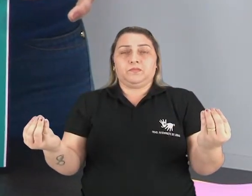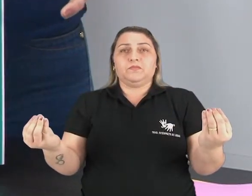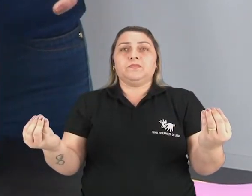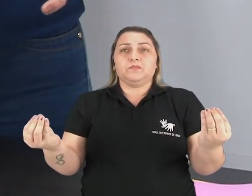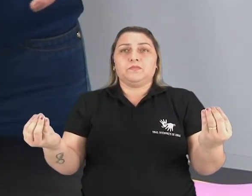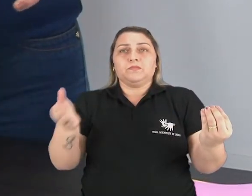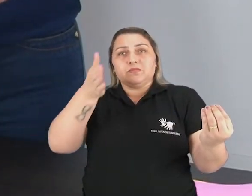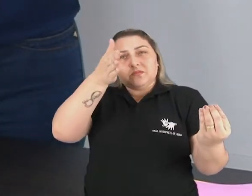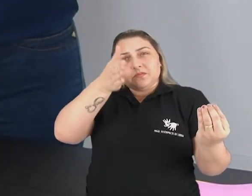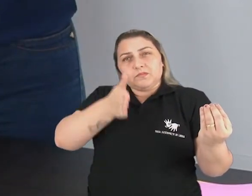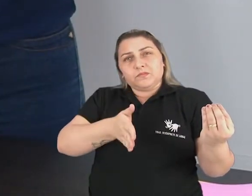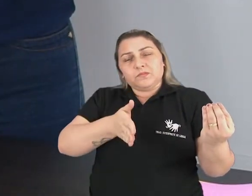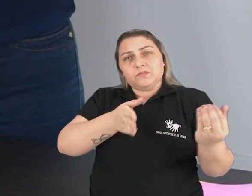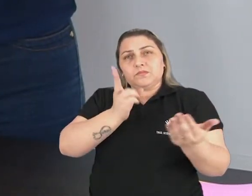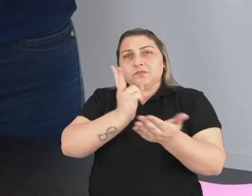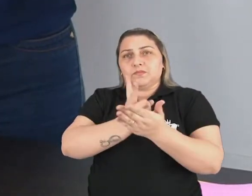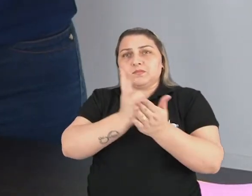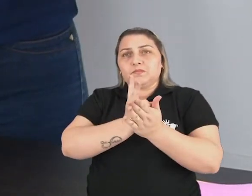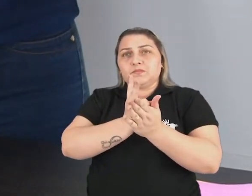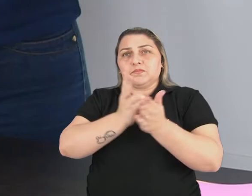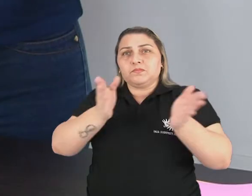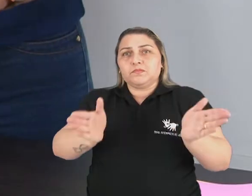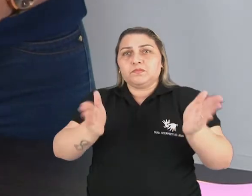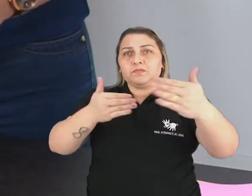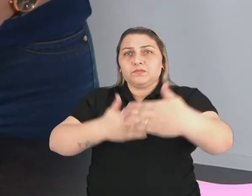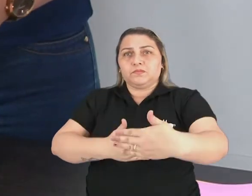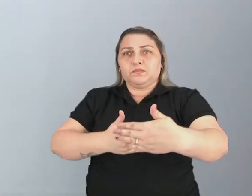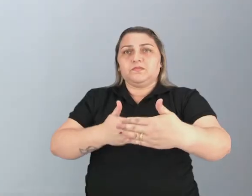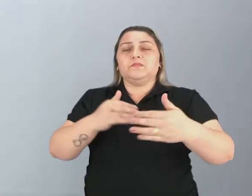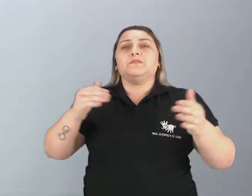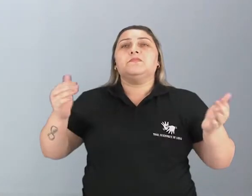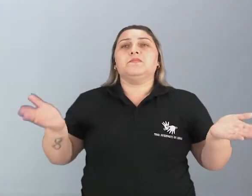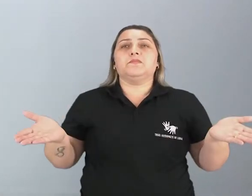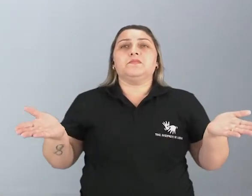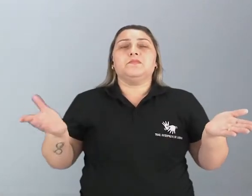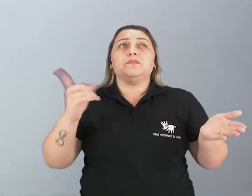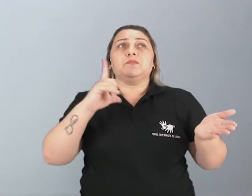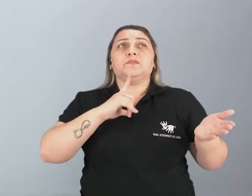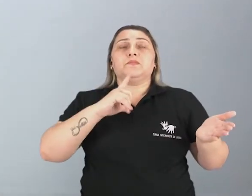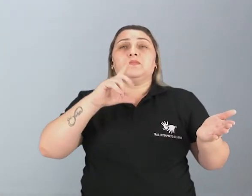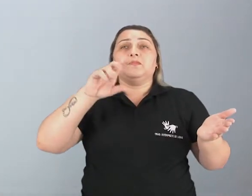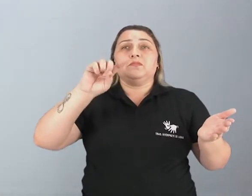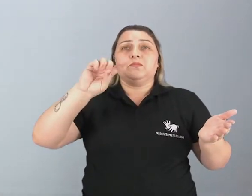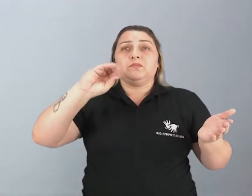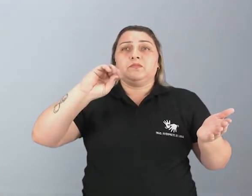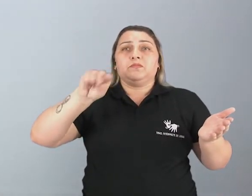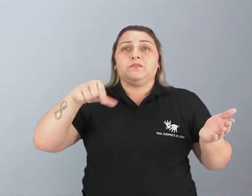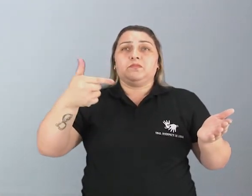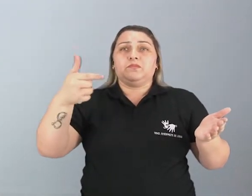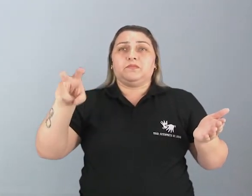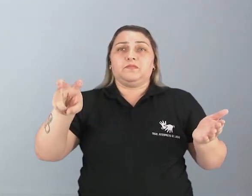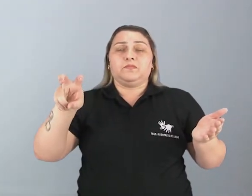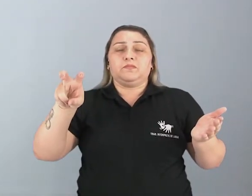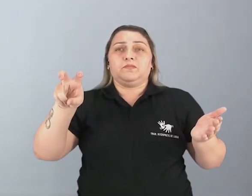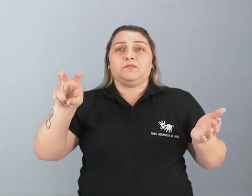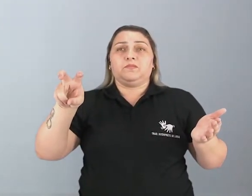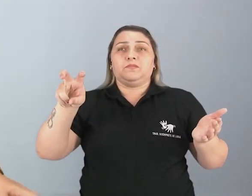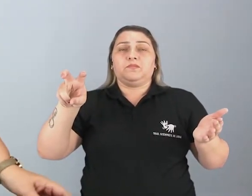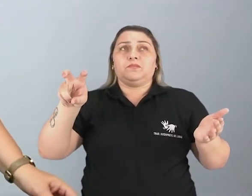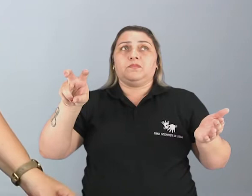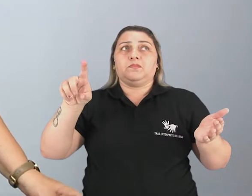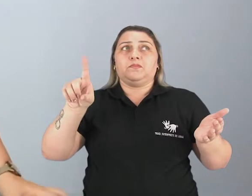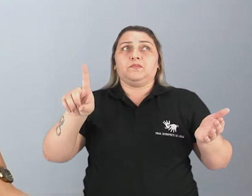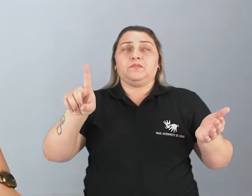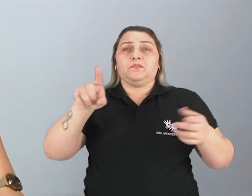no meio, do mesmo tamanho, né? E aí, eu tenho 25, ou seja, o